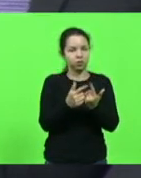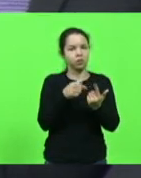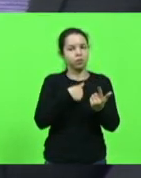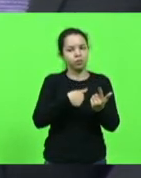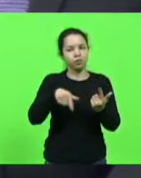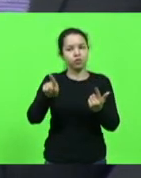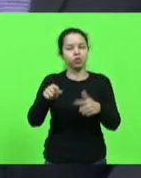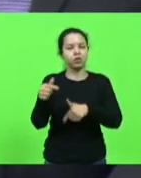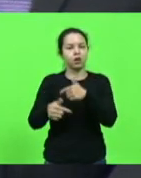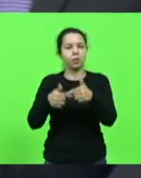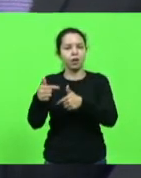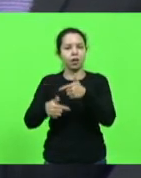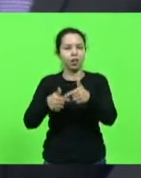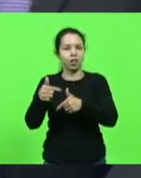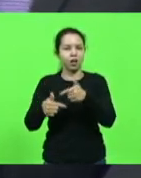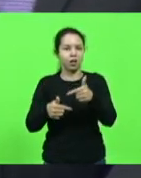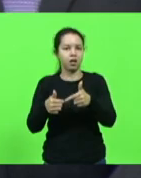taquigrafia.